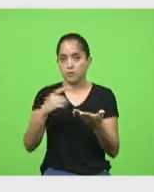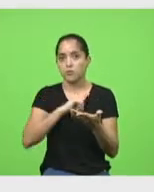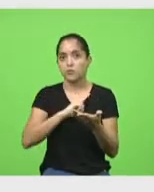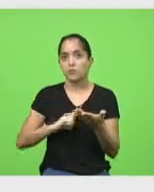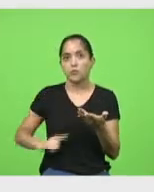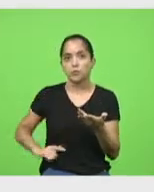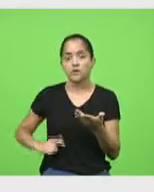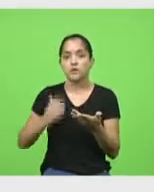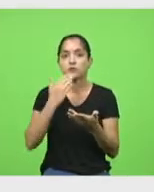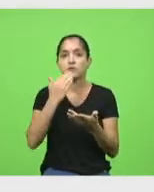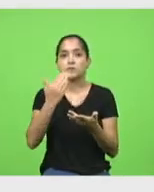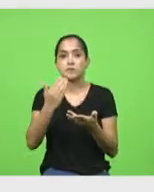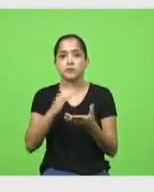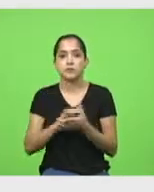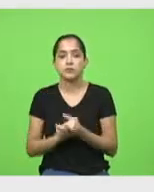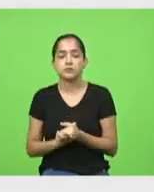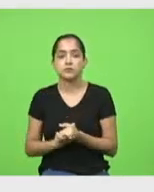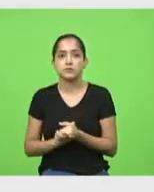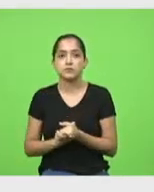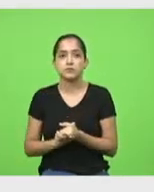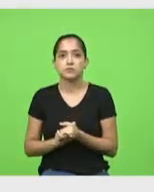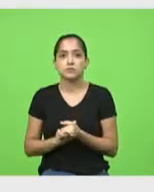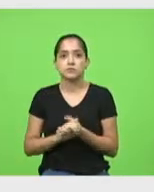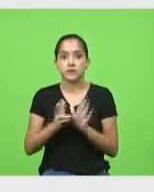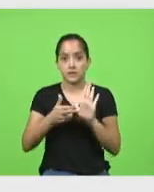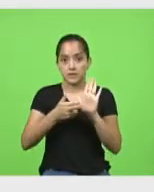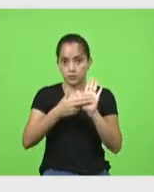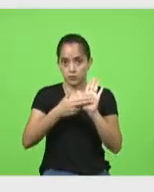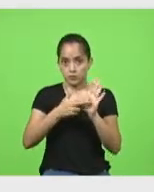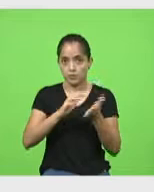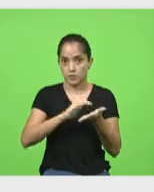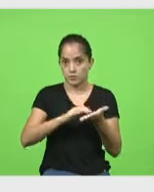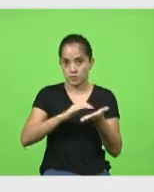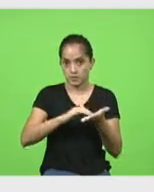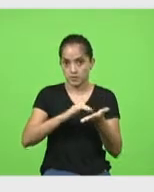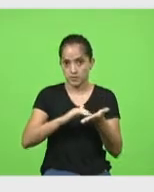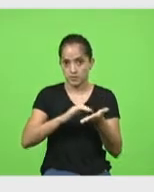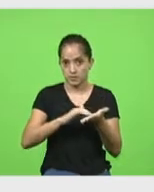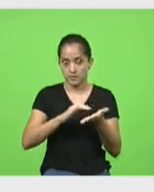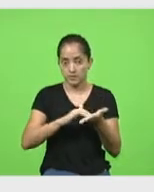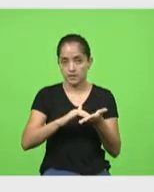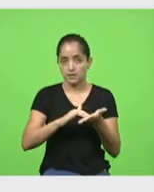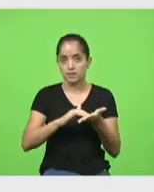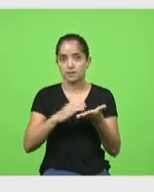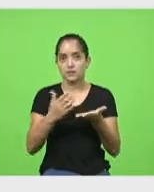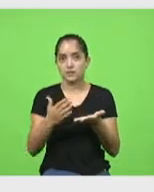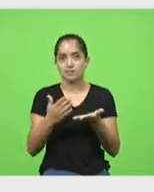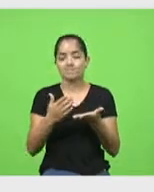pediu, governador Moisés, assim que assumiu a Secretaria da Agricultura, a inclusão